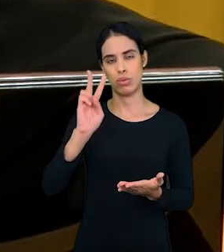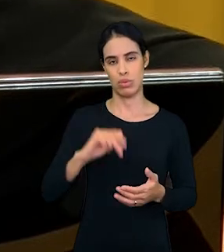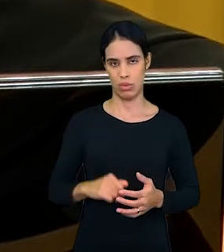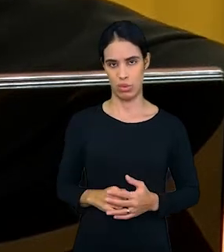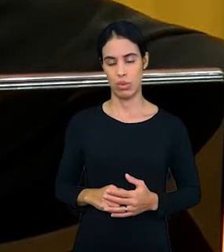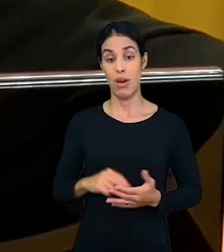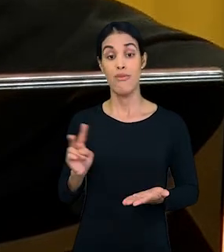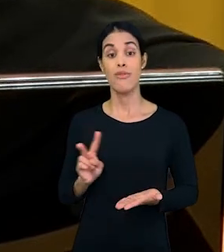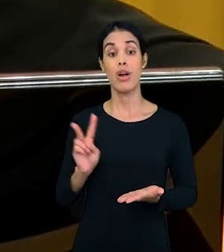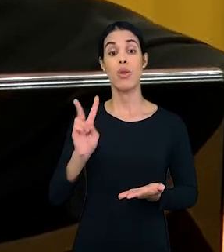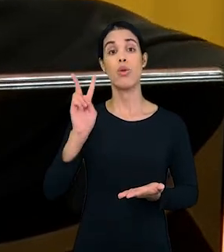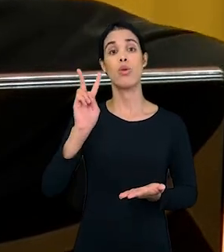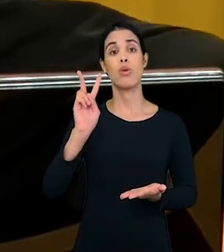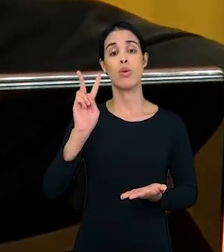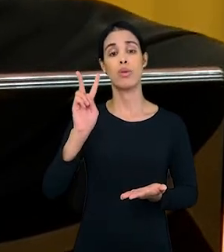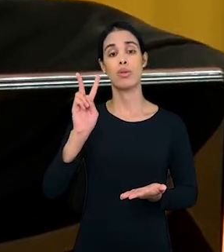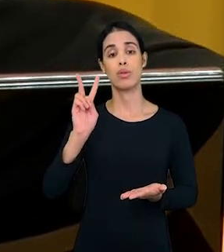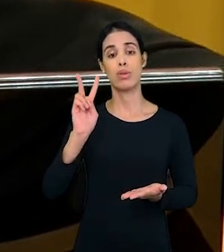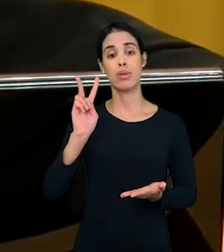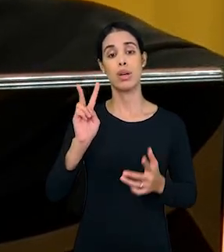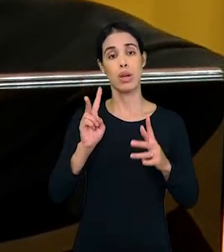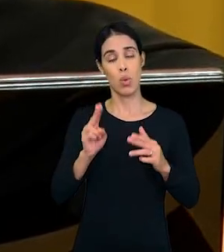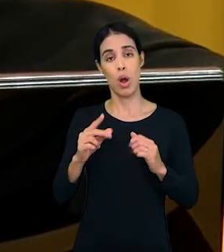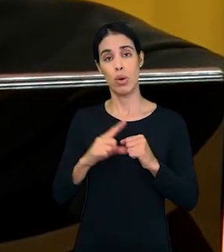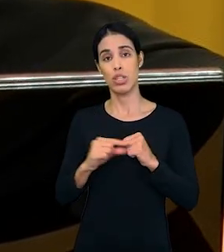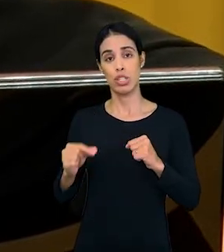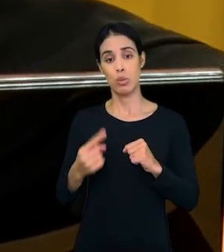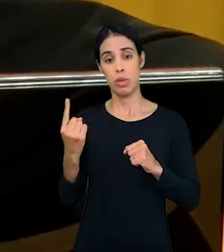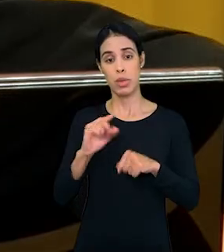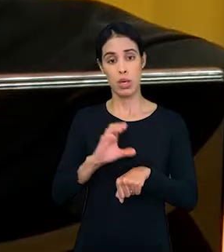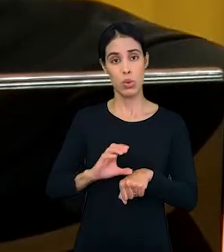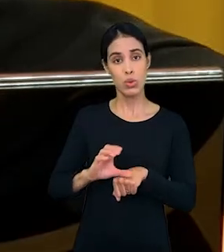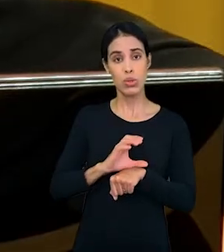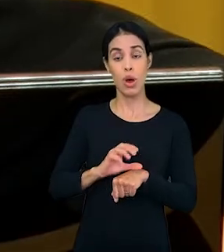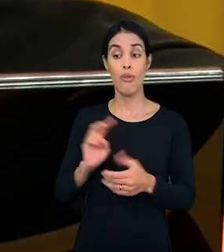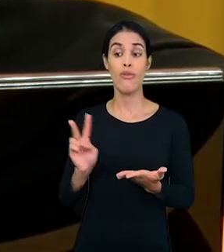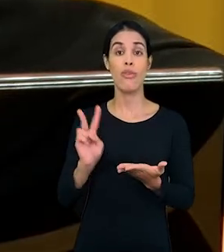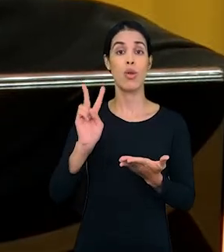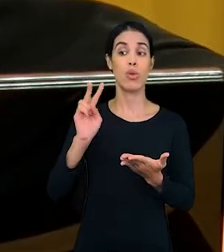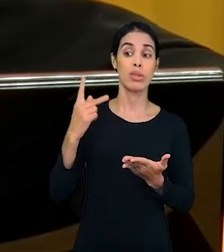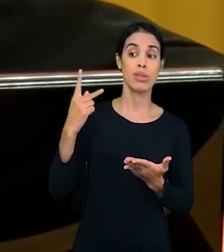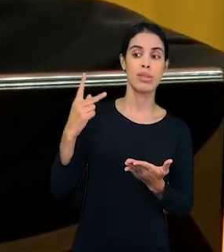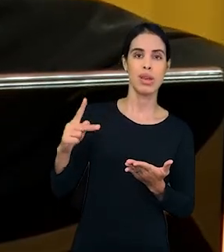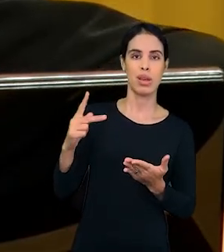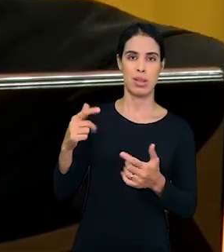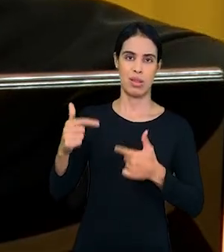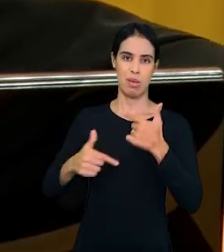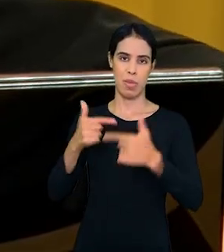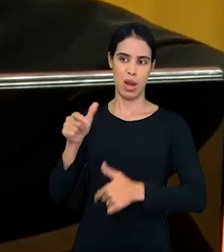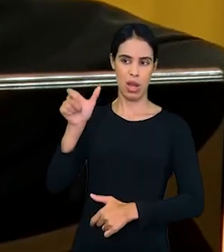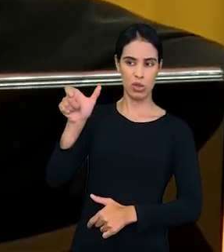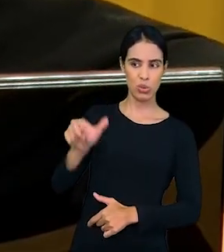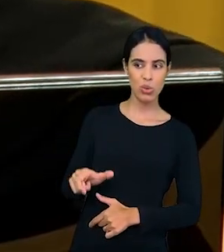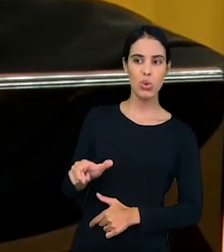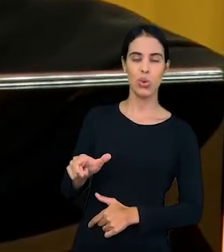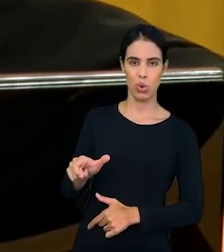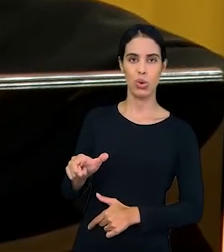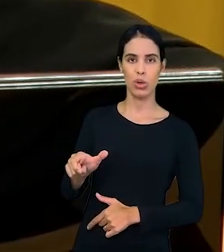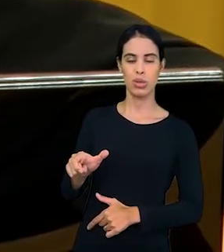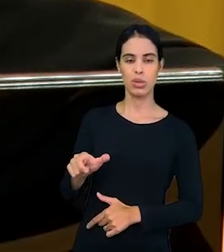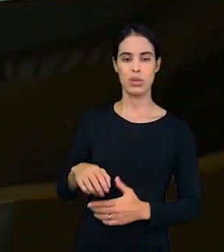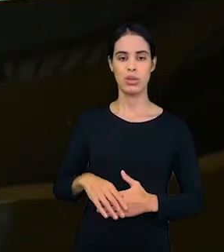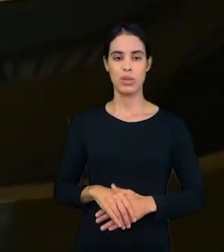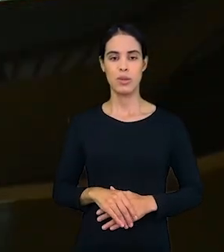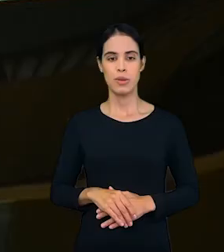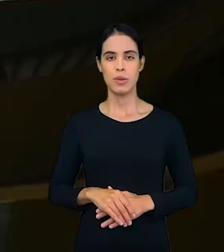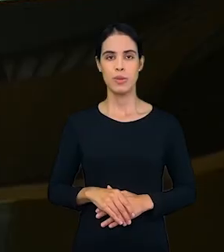fundantes da República, como estabelece o artigo 1º da Constituição, a dignidade do trabalhador, o valor social do trabalho da livre